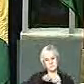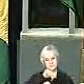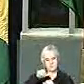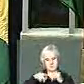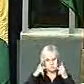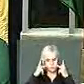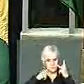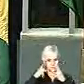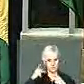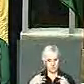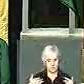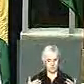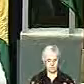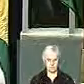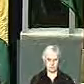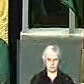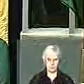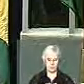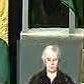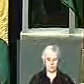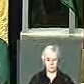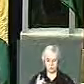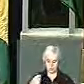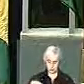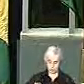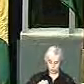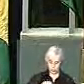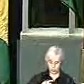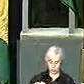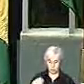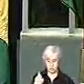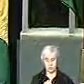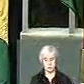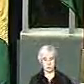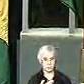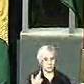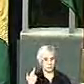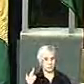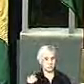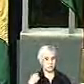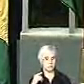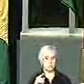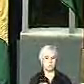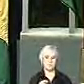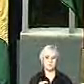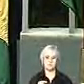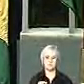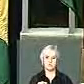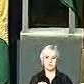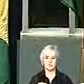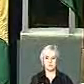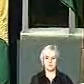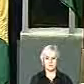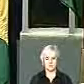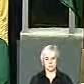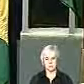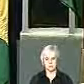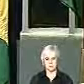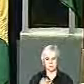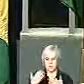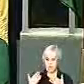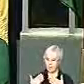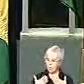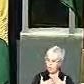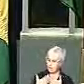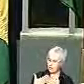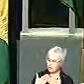Nesse sentido, nos cabe dizer que parecem precipitadas as avaliações que